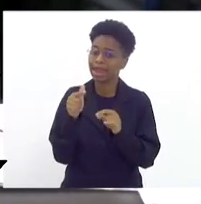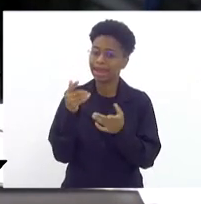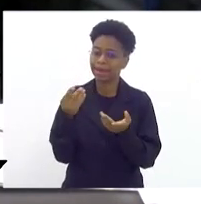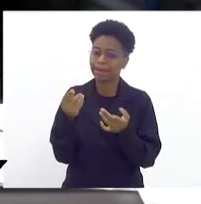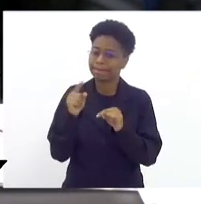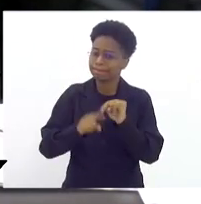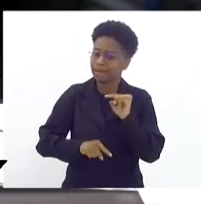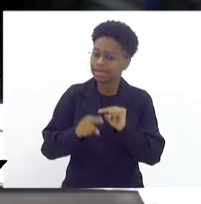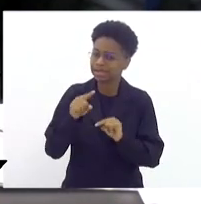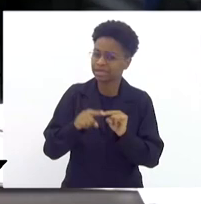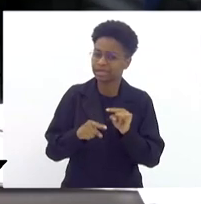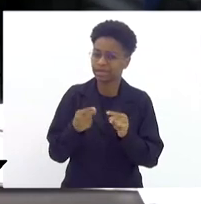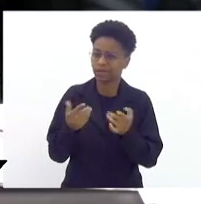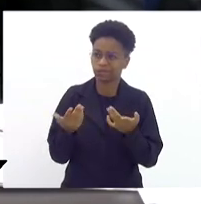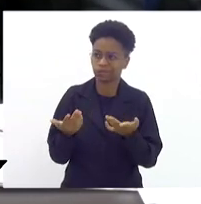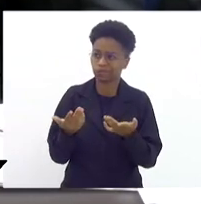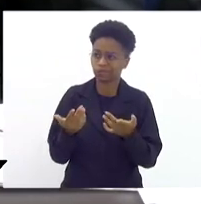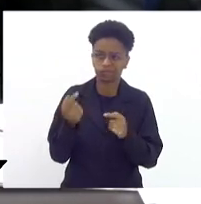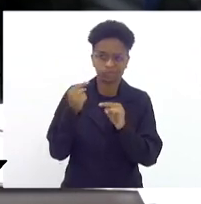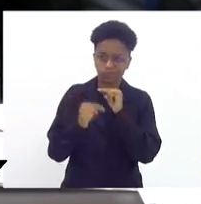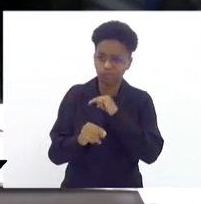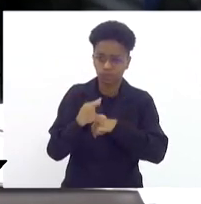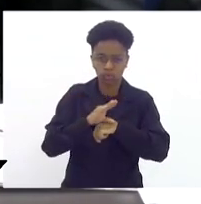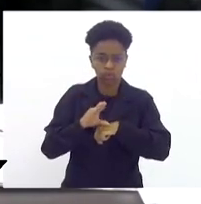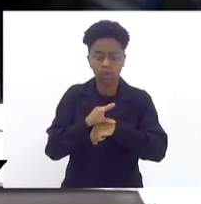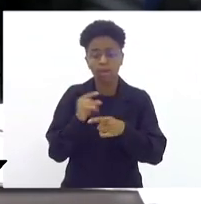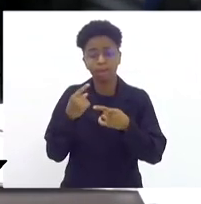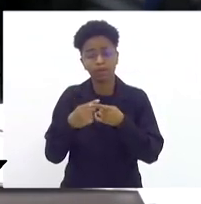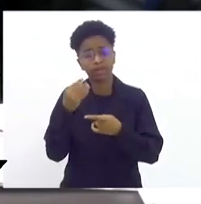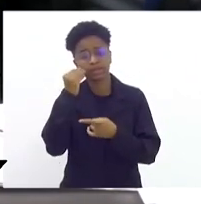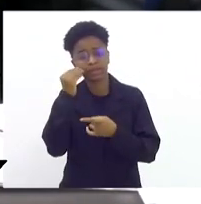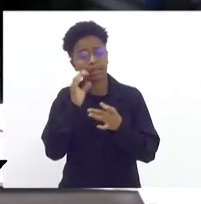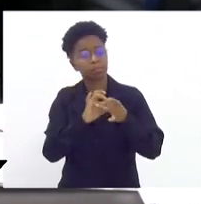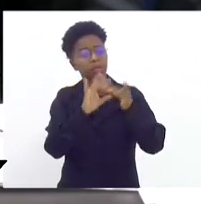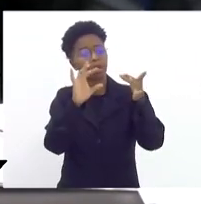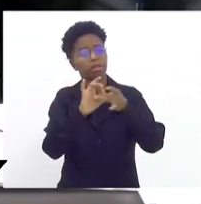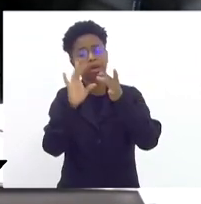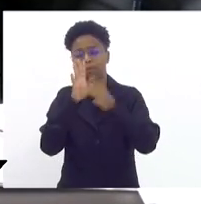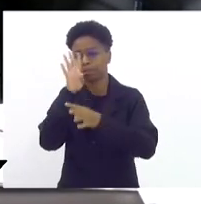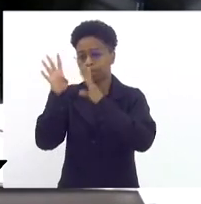algo materialmente inconstitucional por atentar à livre iniciativa.